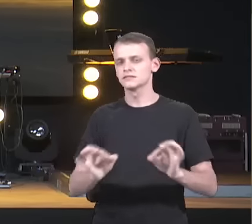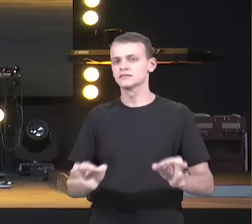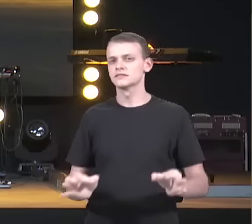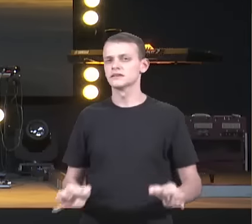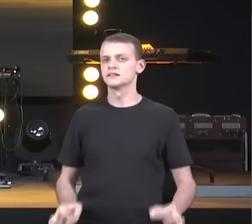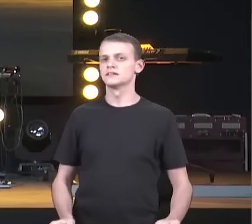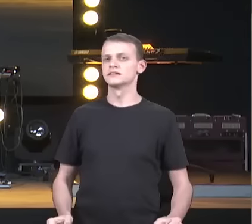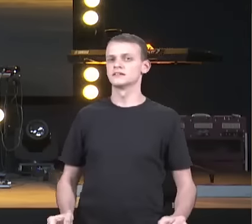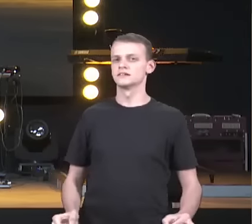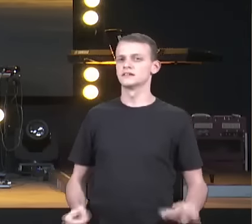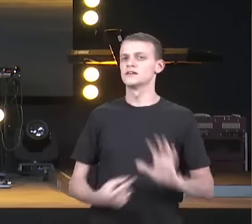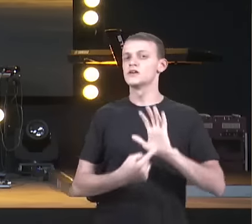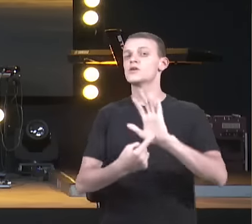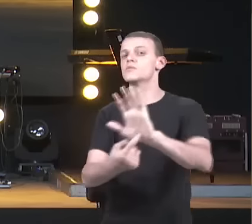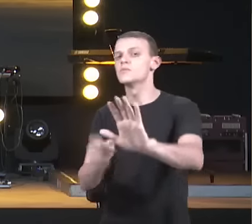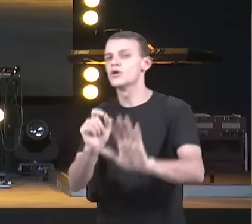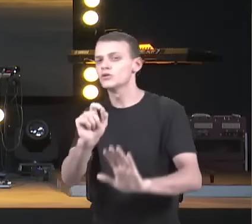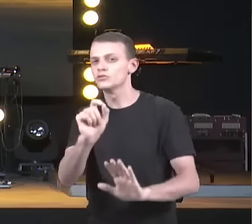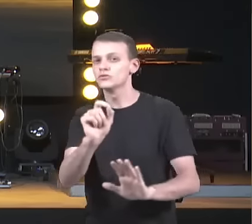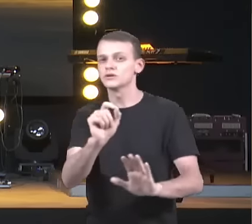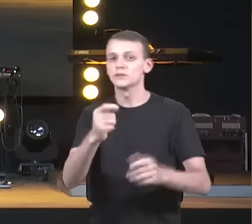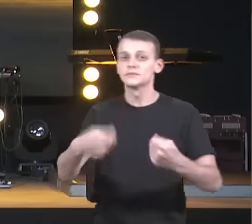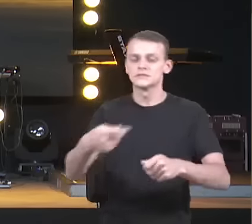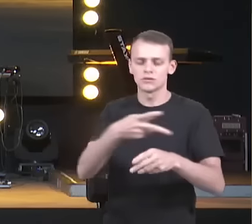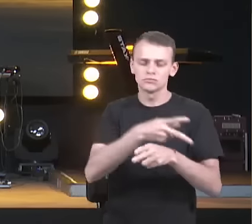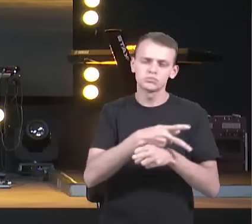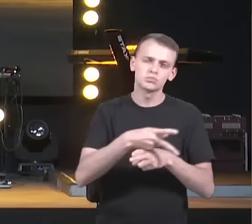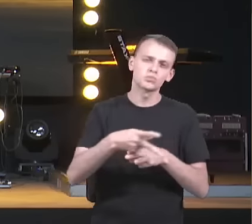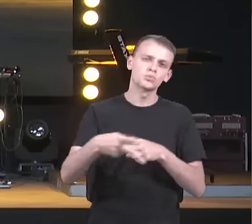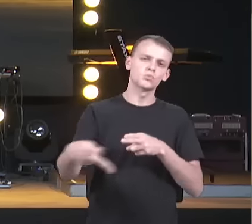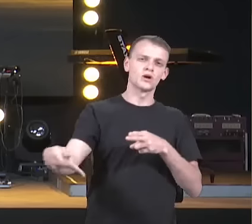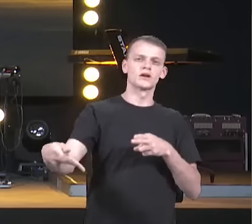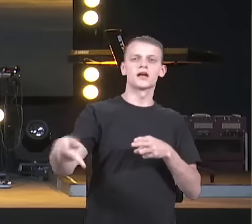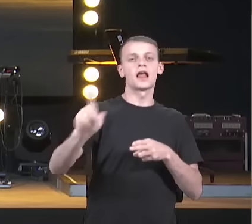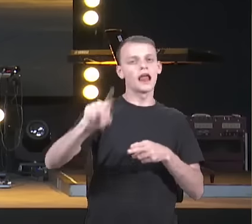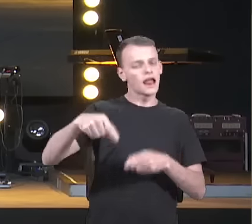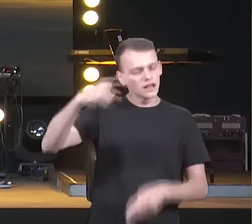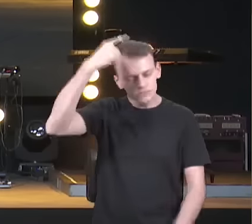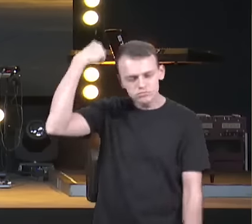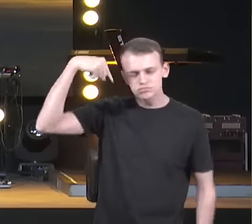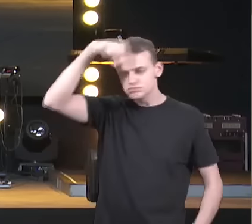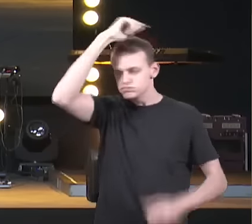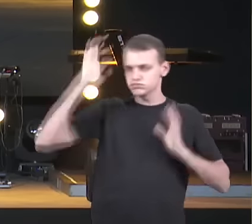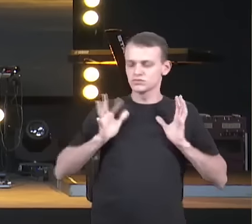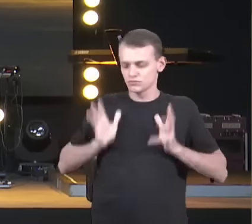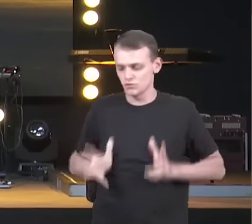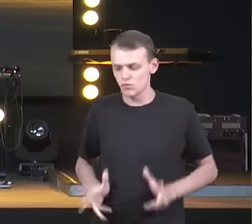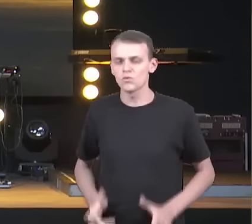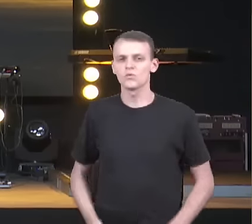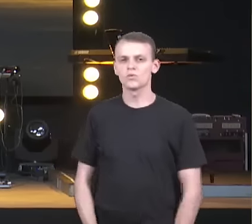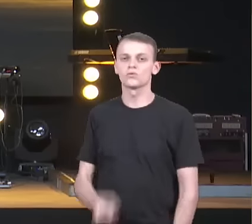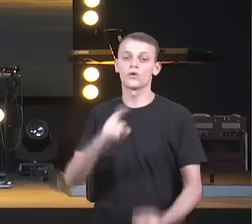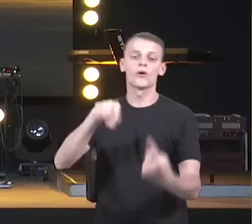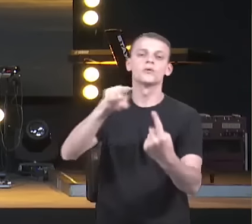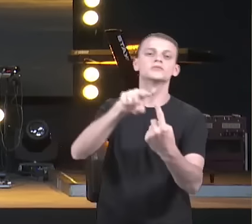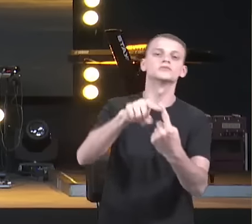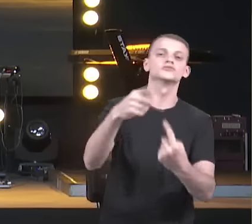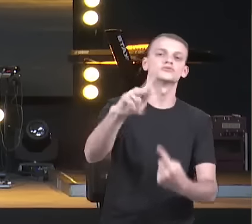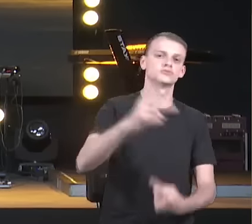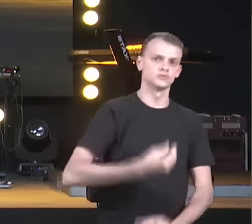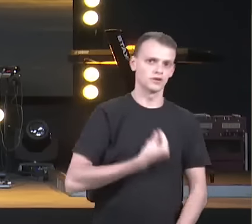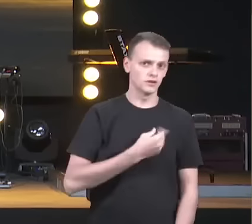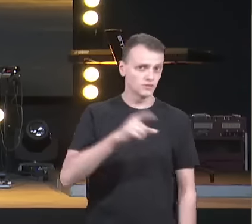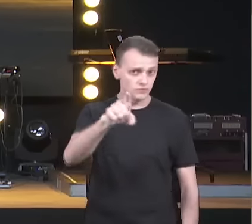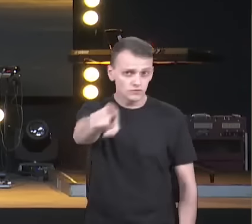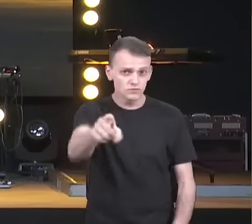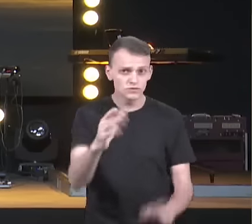E isso acontece através de uma purificação. É a santificação do seu propósito. Quando você